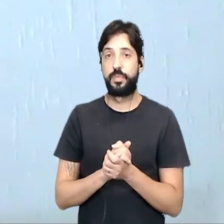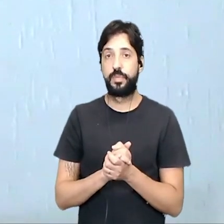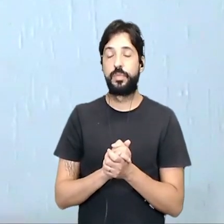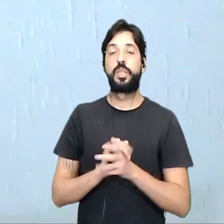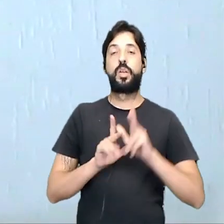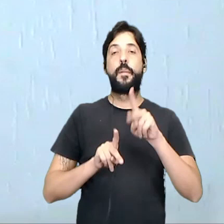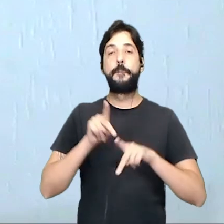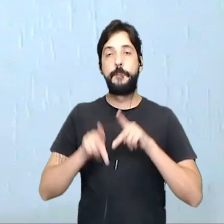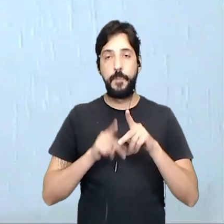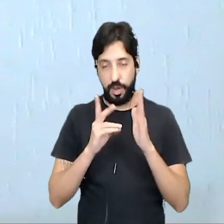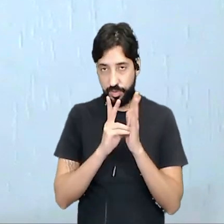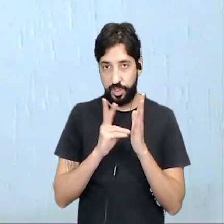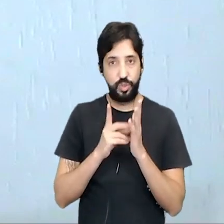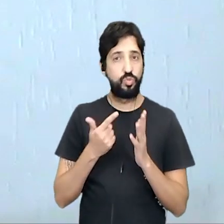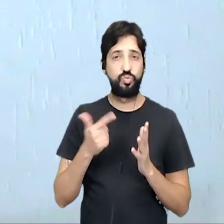E